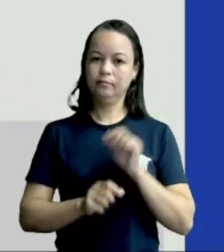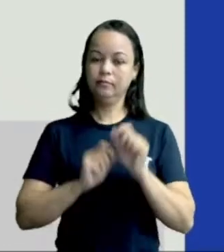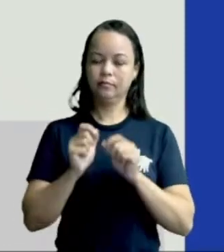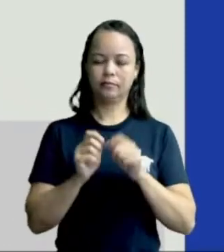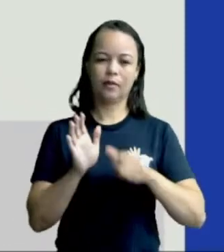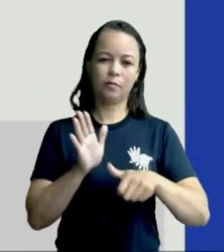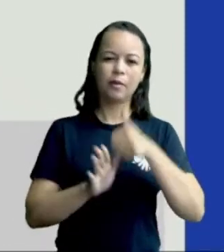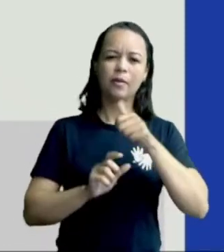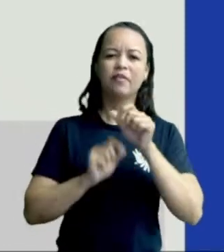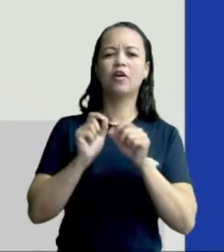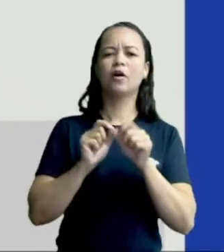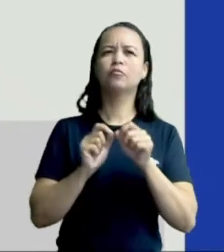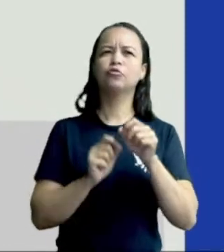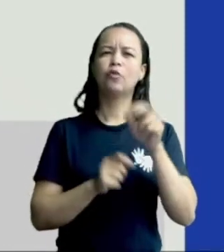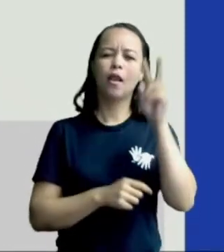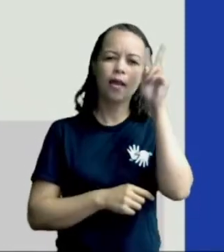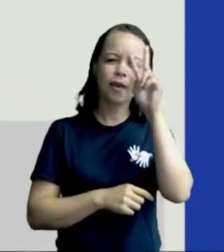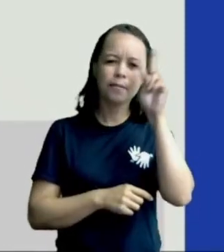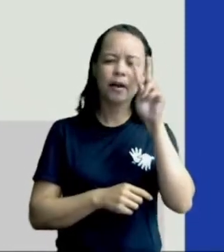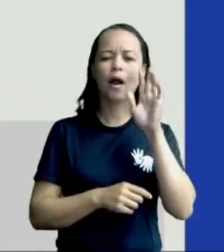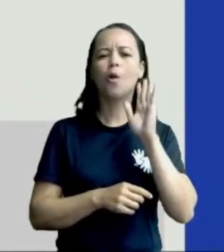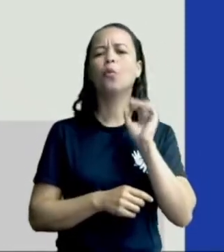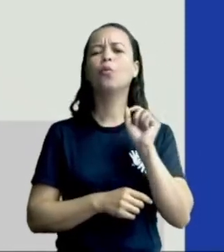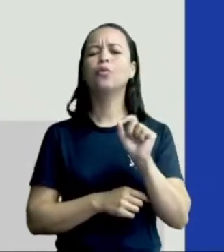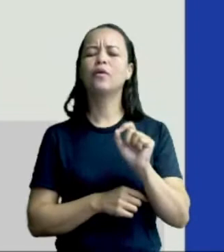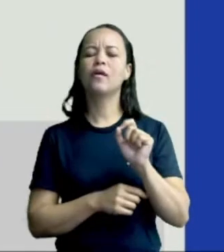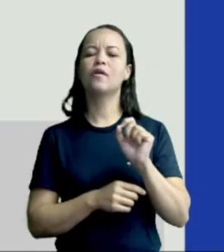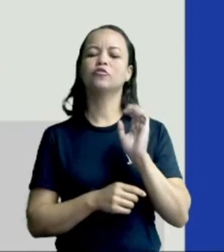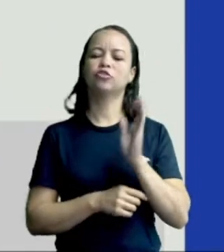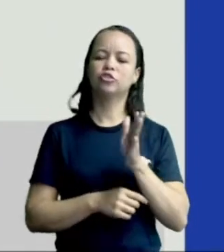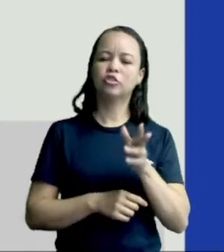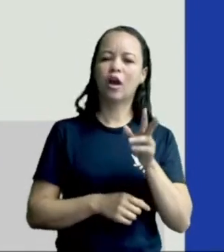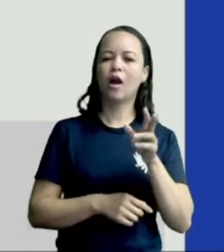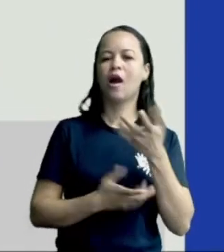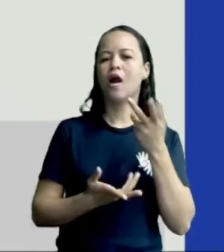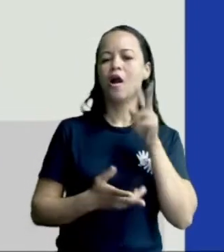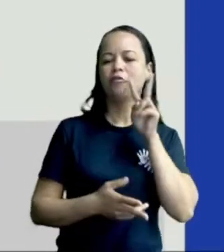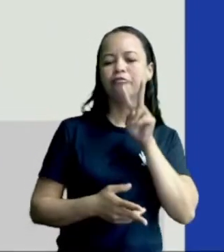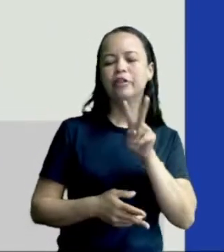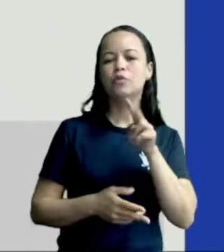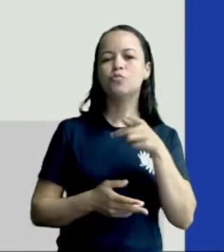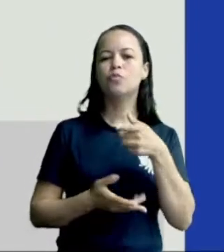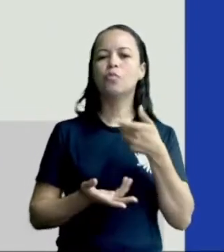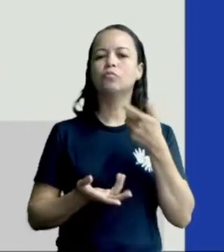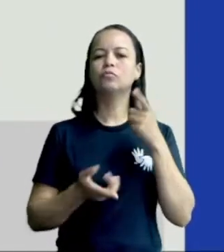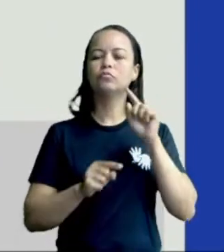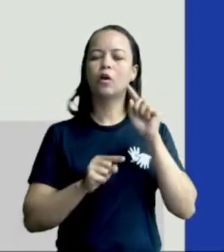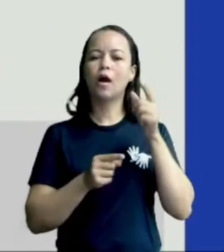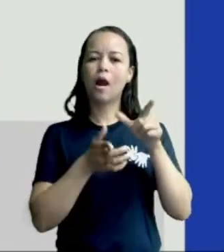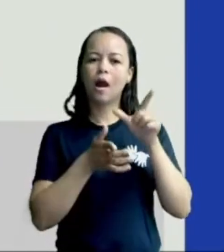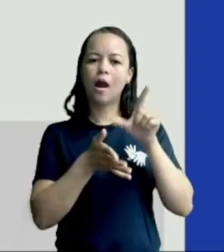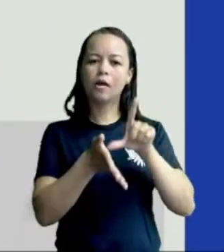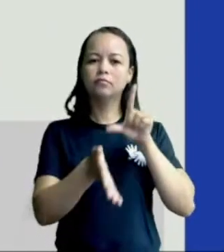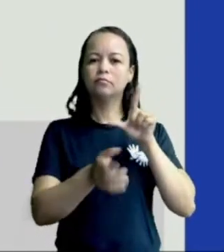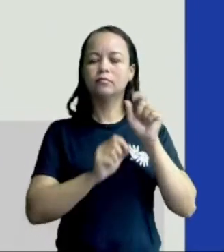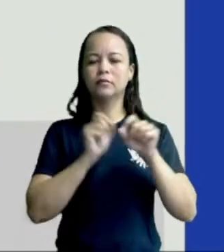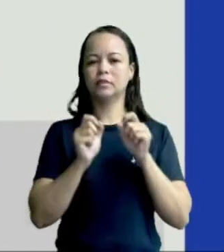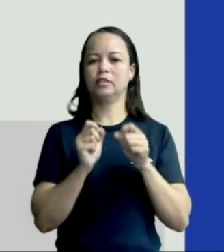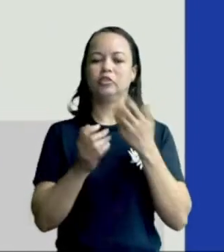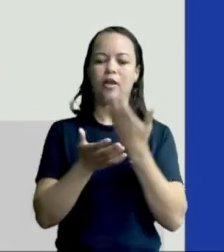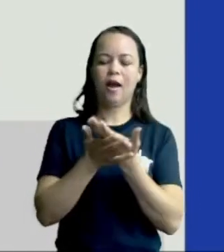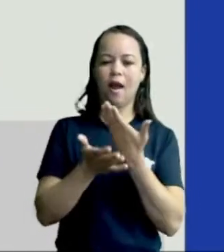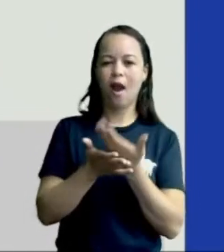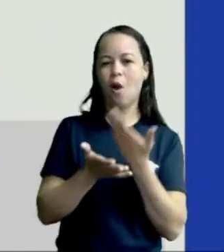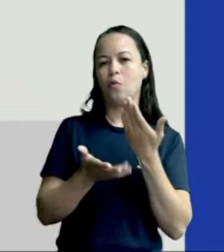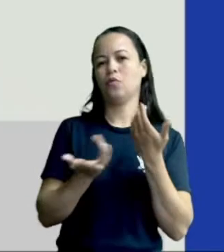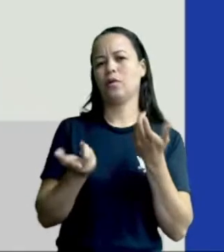recordar o que a gente viu ontem, né? Na aula de História. O que foi que a gente viu? Quais foram os conceitos que foi apresentado aqui